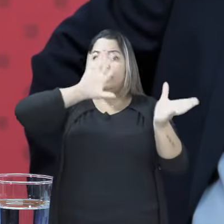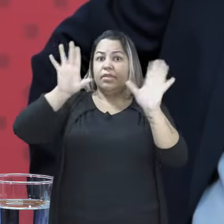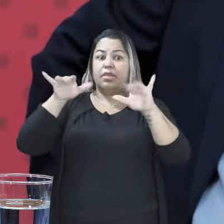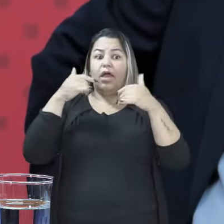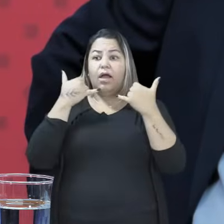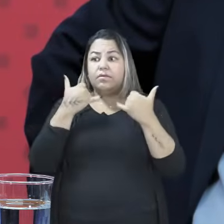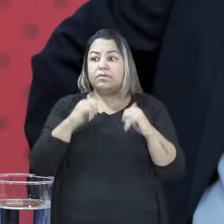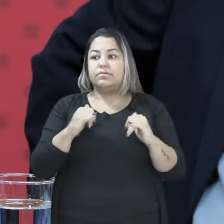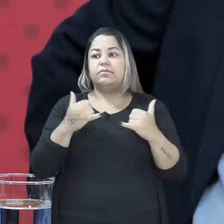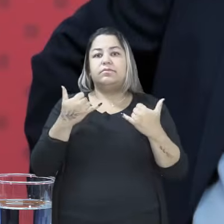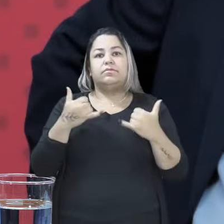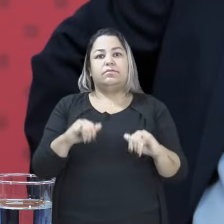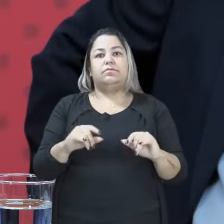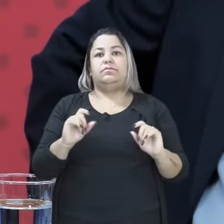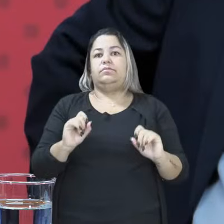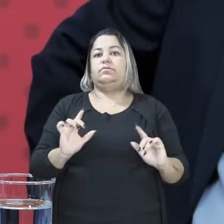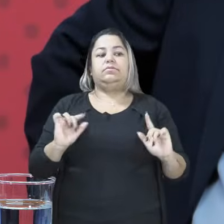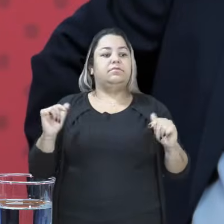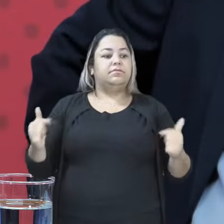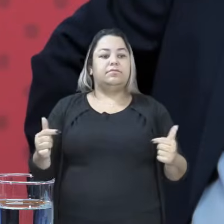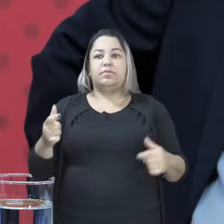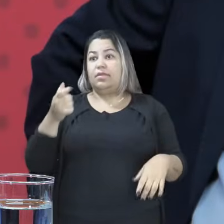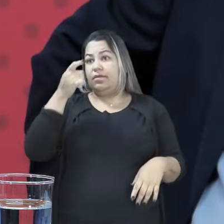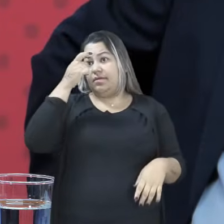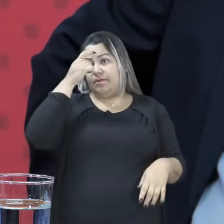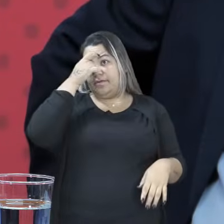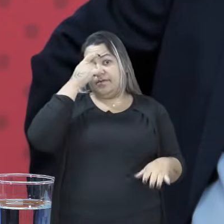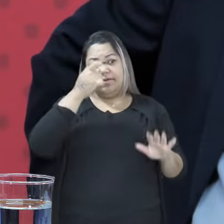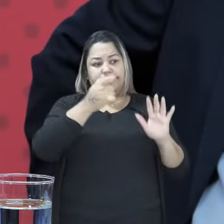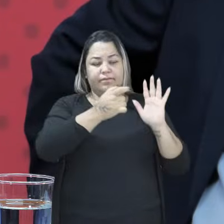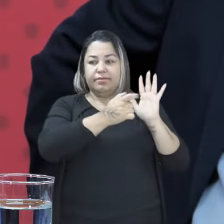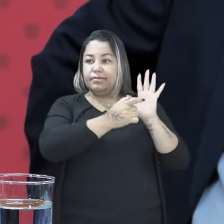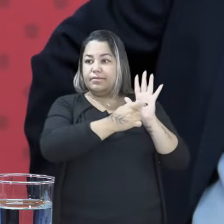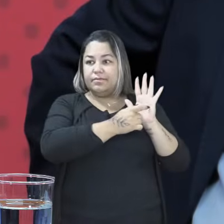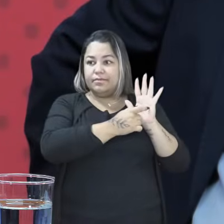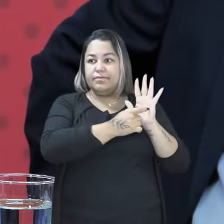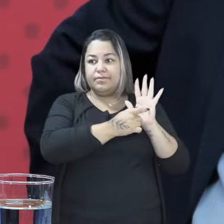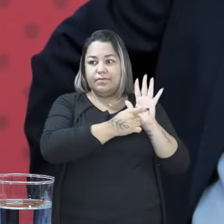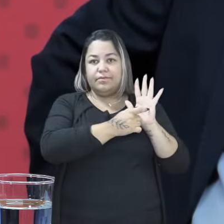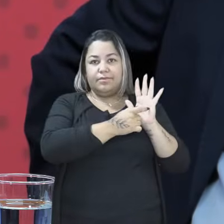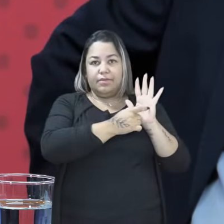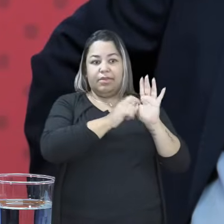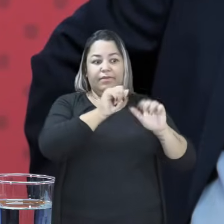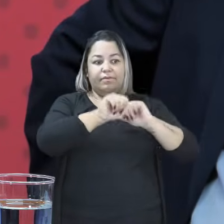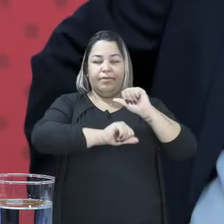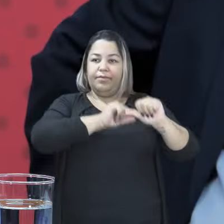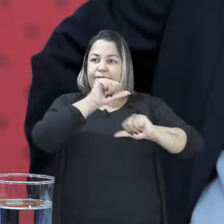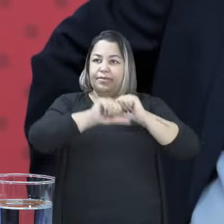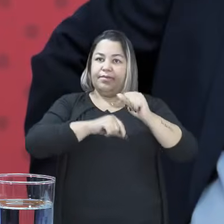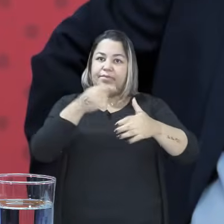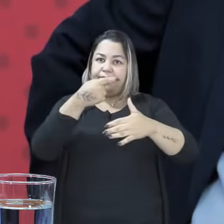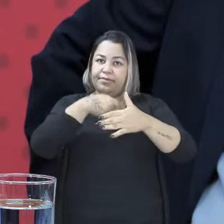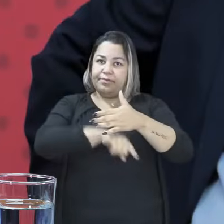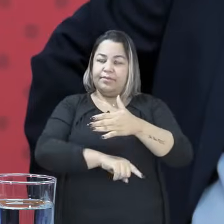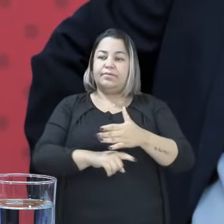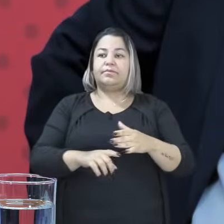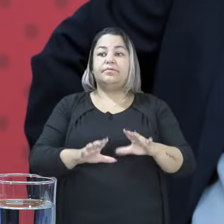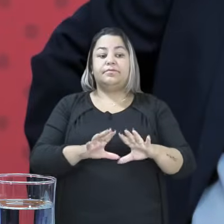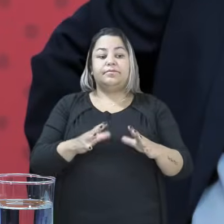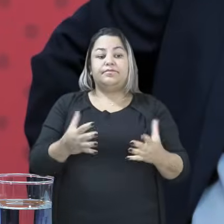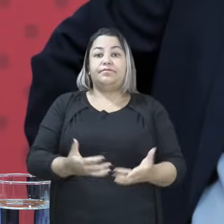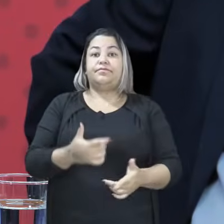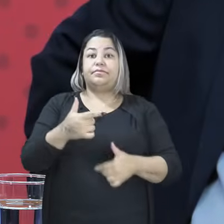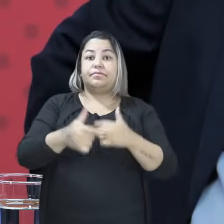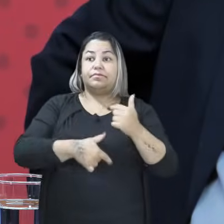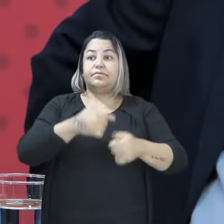energética. Nós não tínhamos inteligência artificial que vai provocar mudanças profundas no mundo do trabalho. Muitas